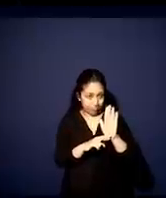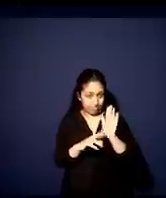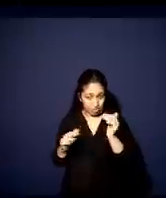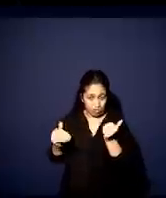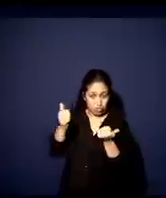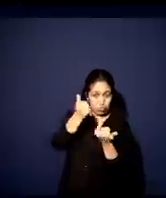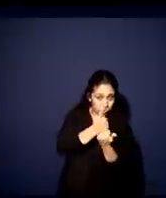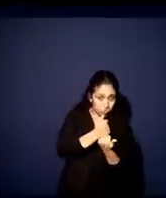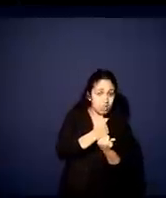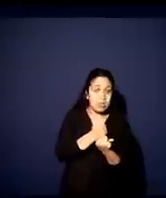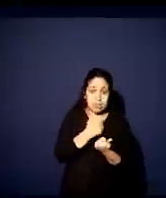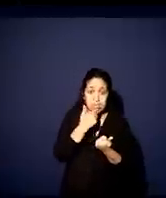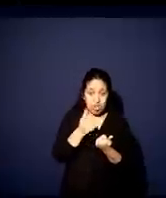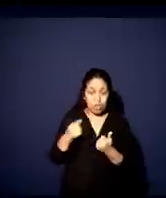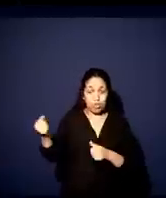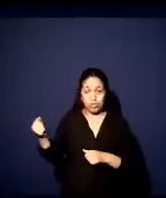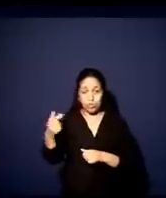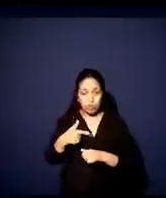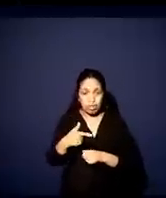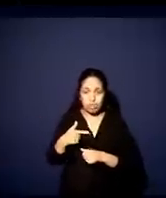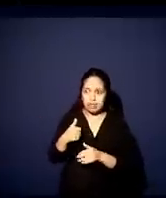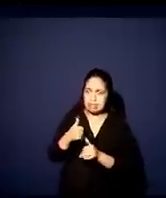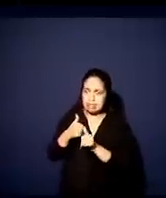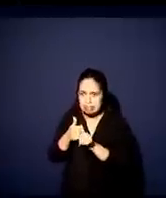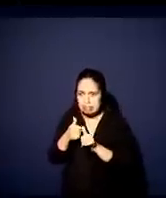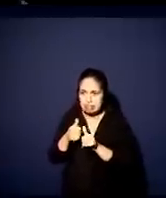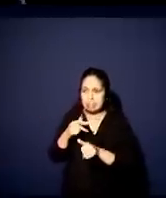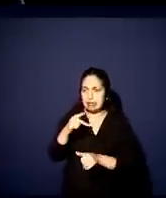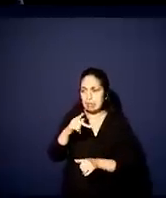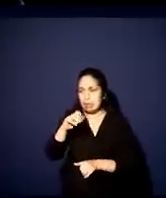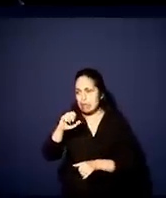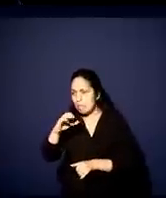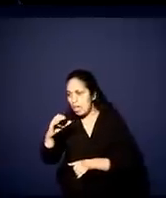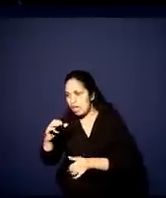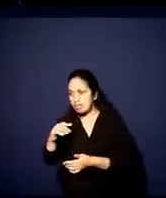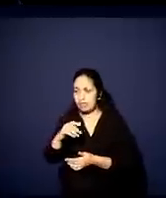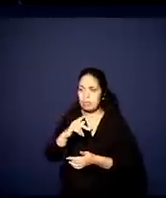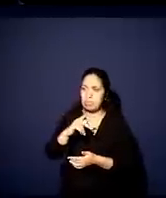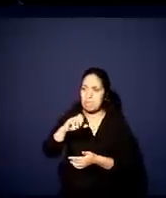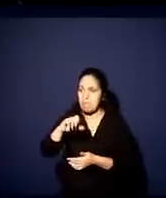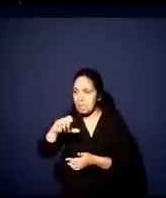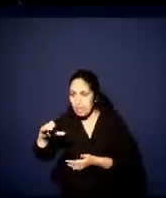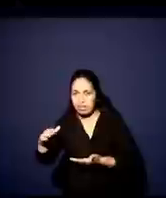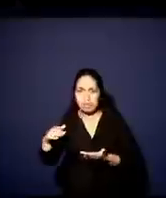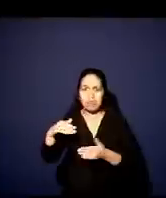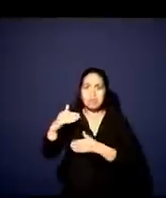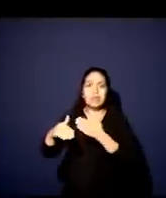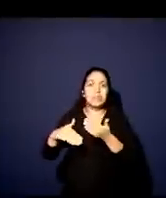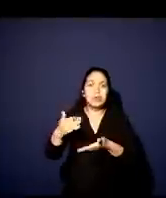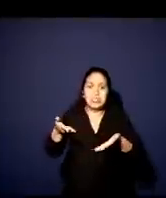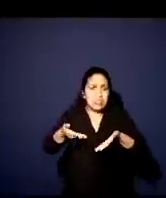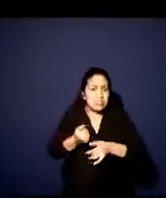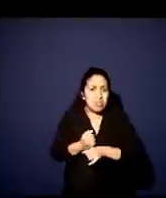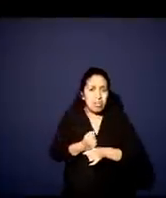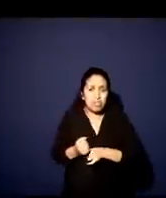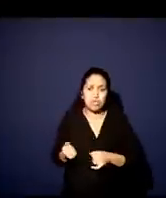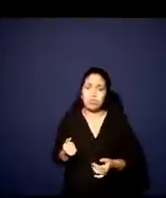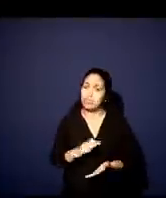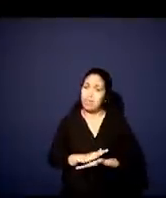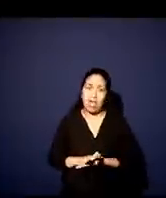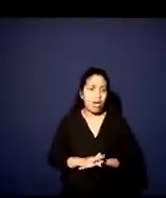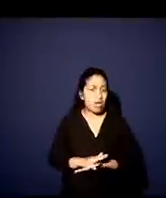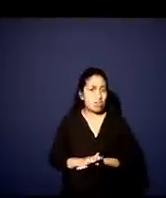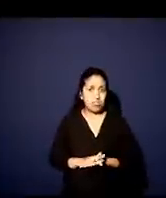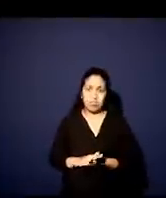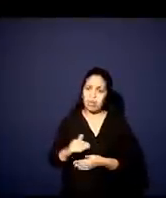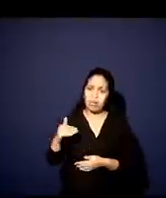ficar perseguindo a PEC 110, PEC 45, que é um negócio que não vai ter resultado nenhum esse ano, é um negócio para ser